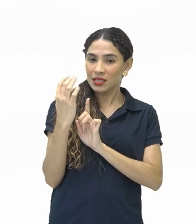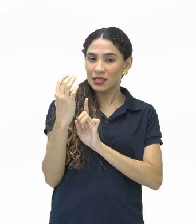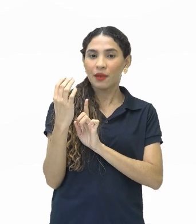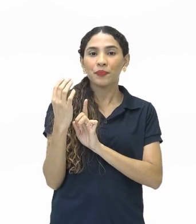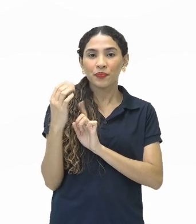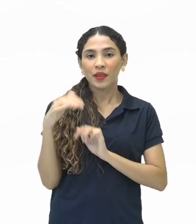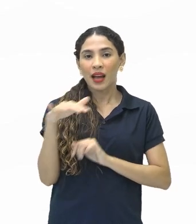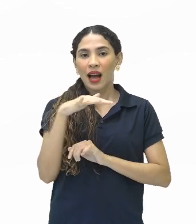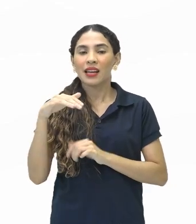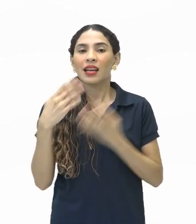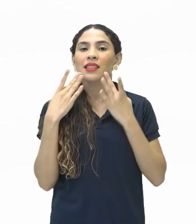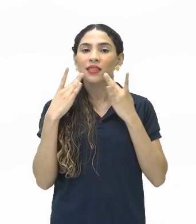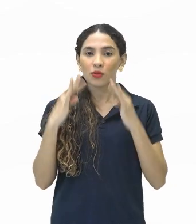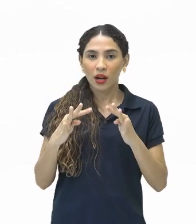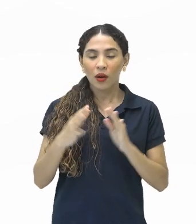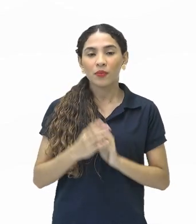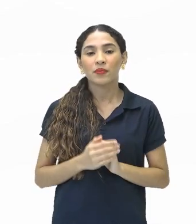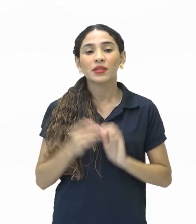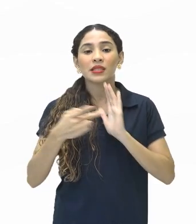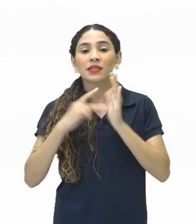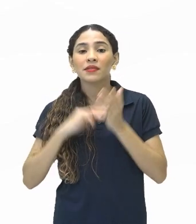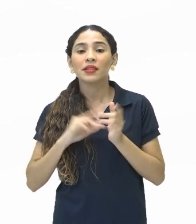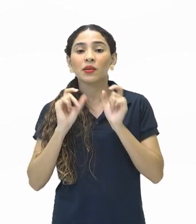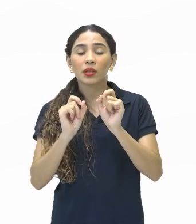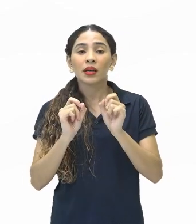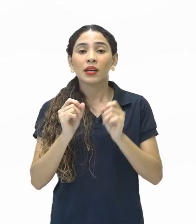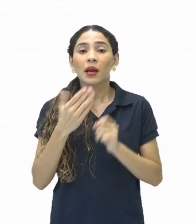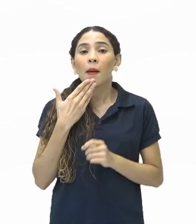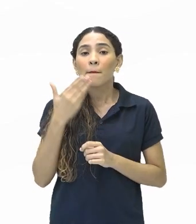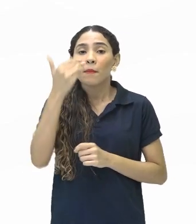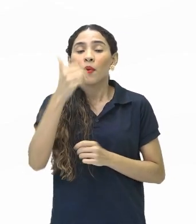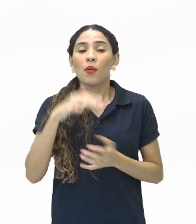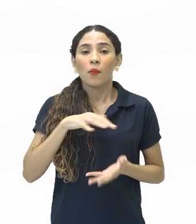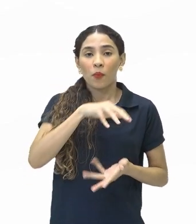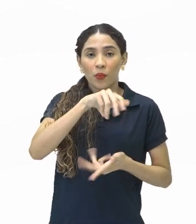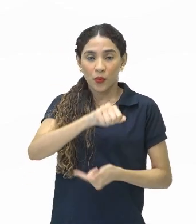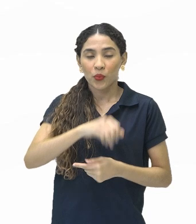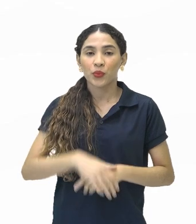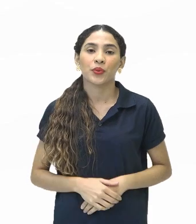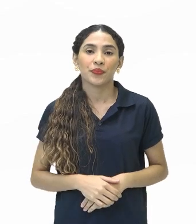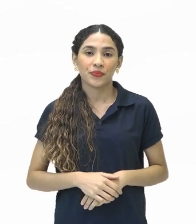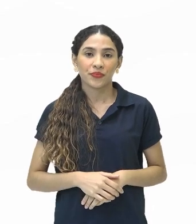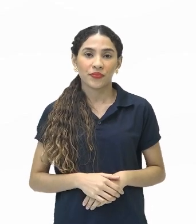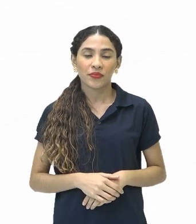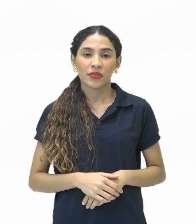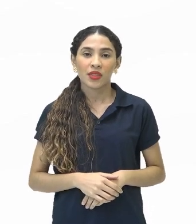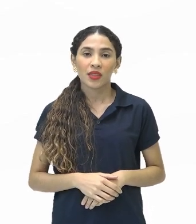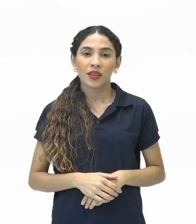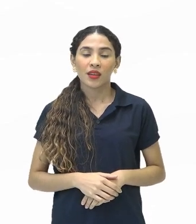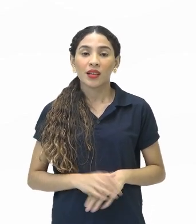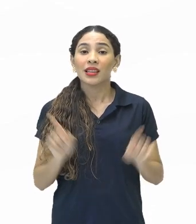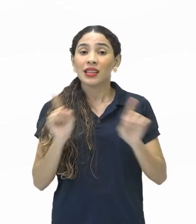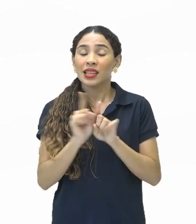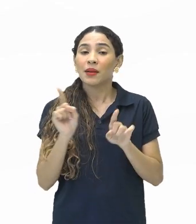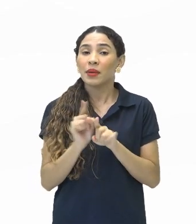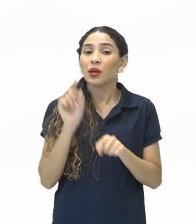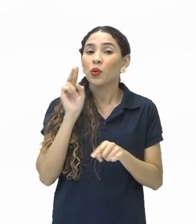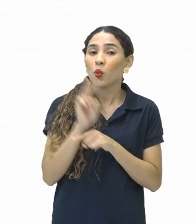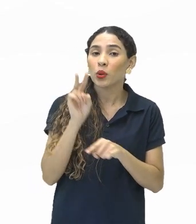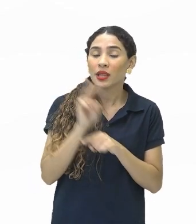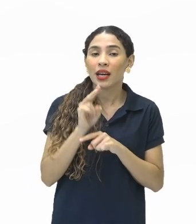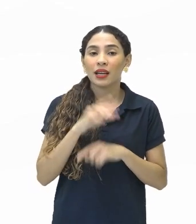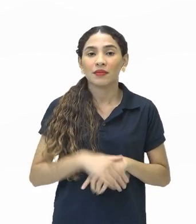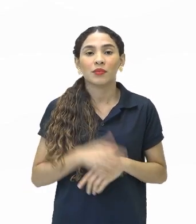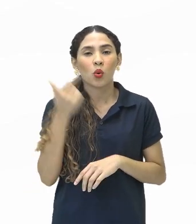meio natural, que significa melhorar o mundo, que significa cuidar, né?